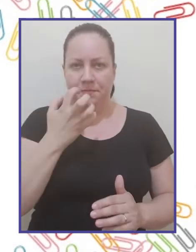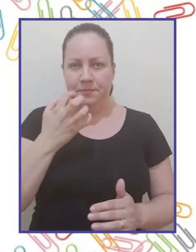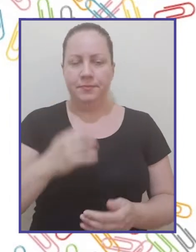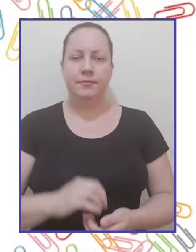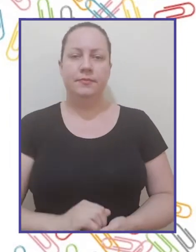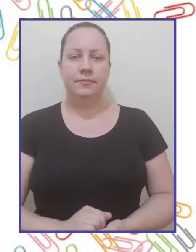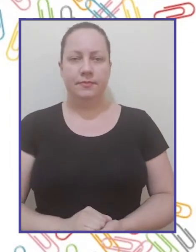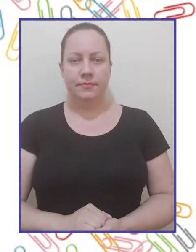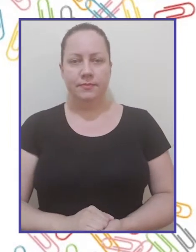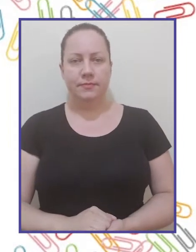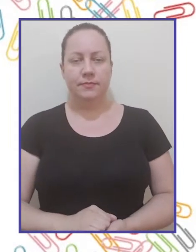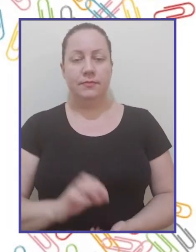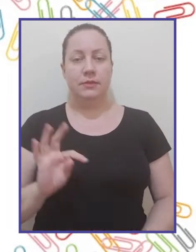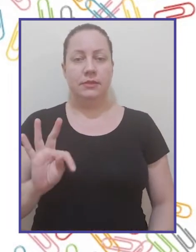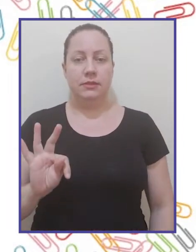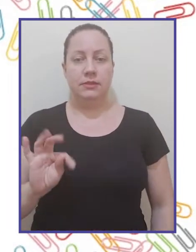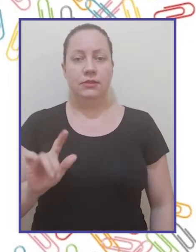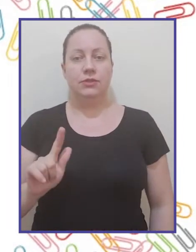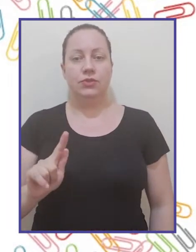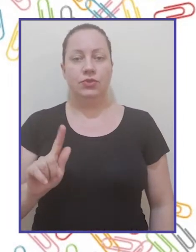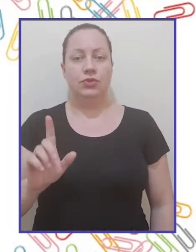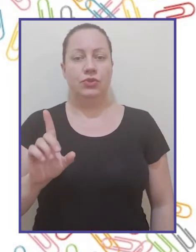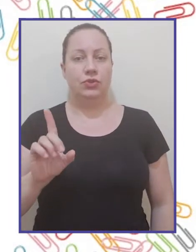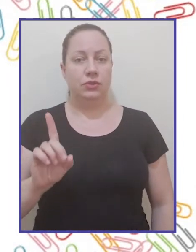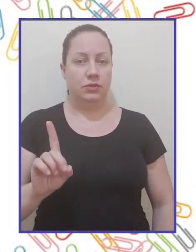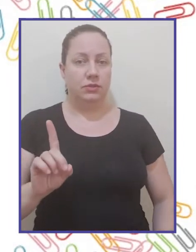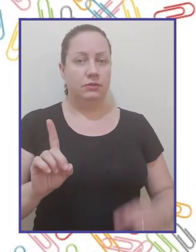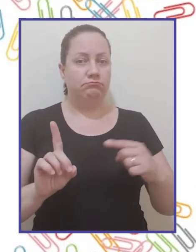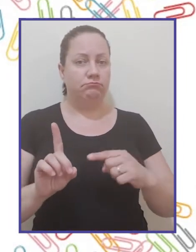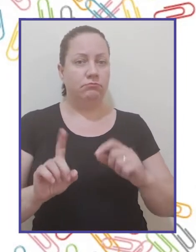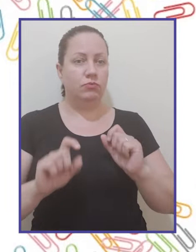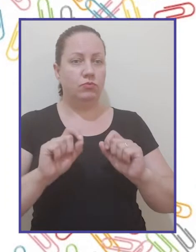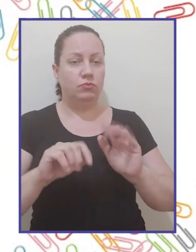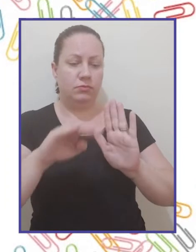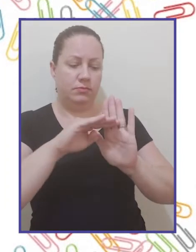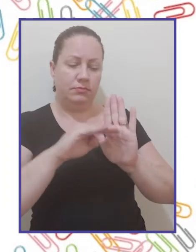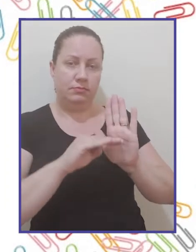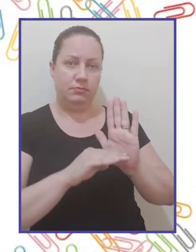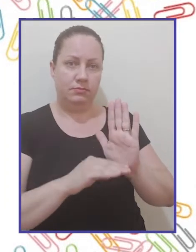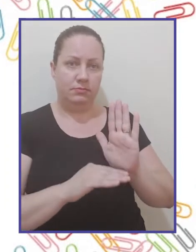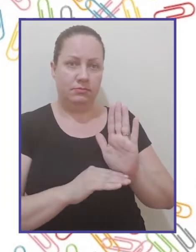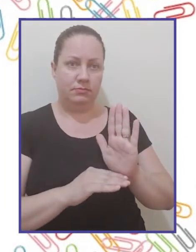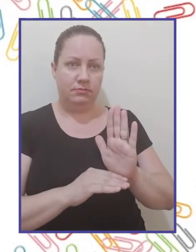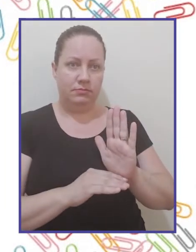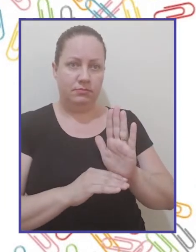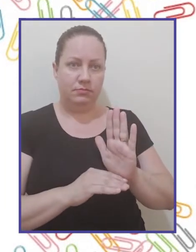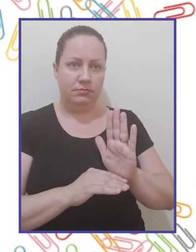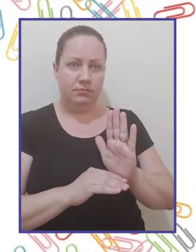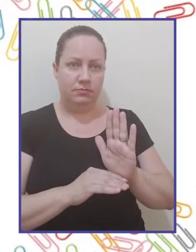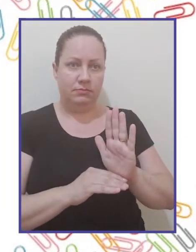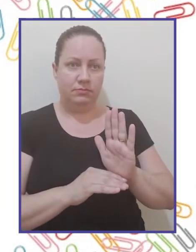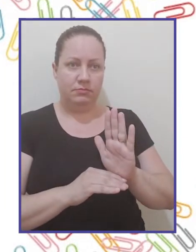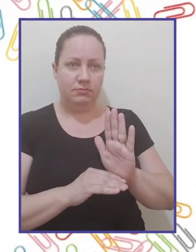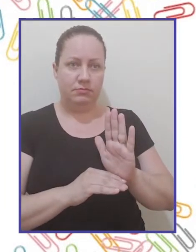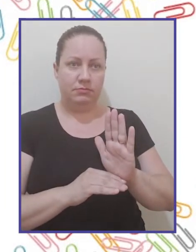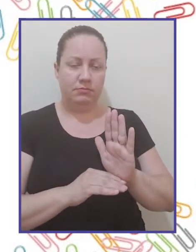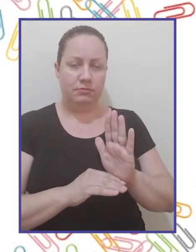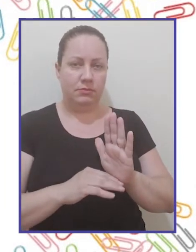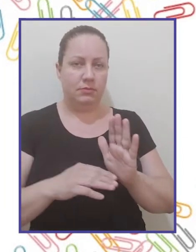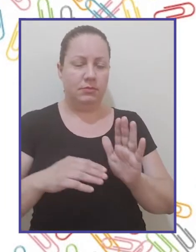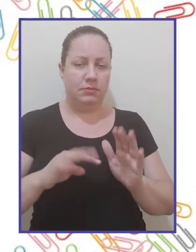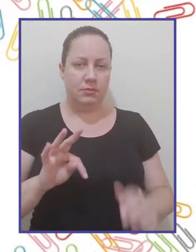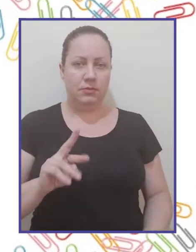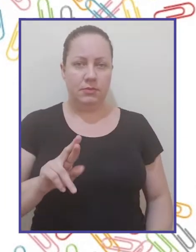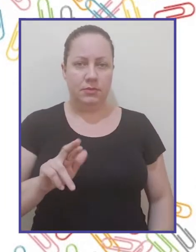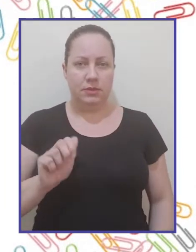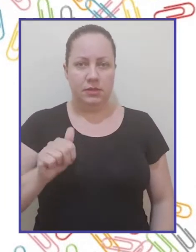gravidade. Os TGDs foram apontados no Manual de Diagnóstico e Estatístico de